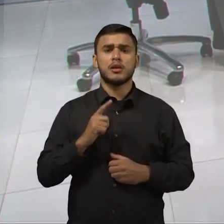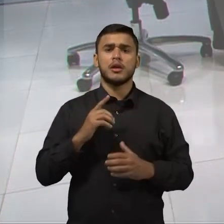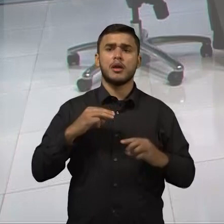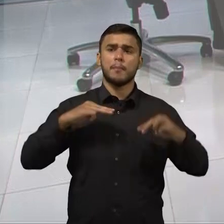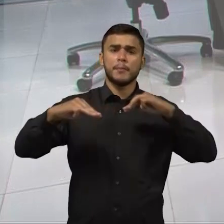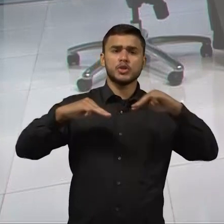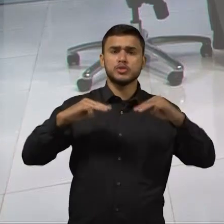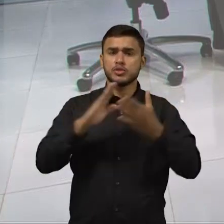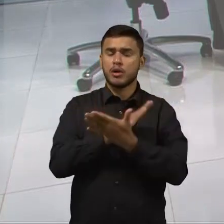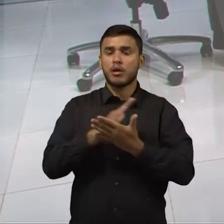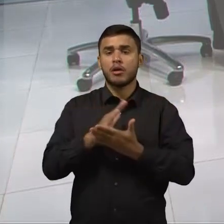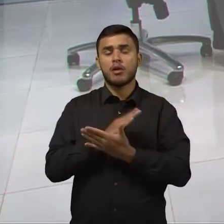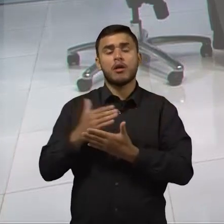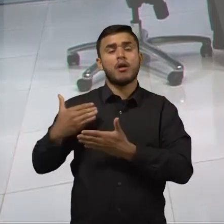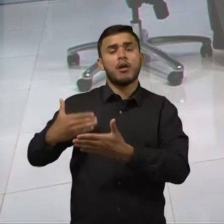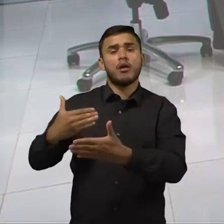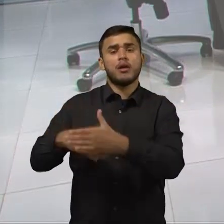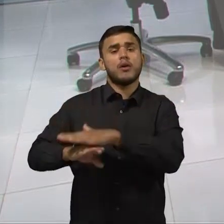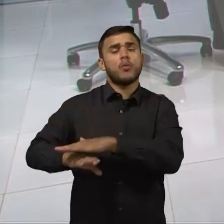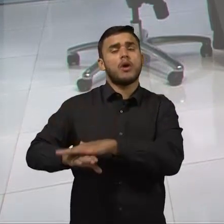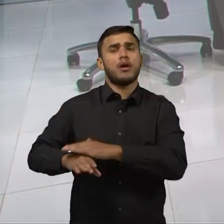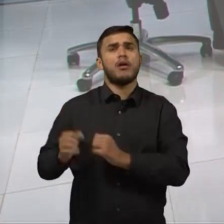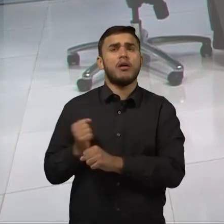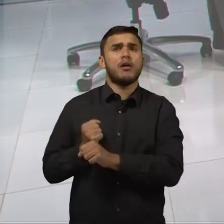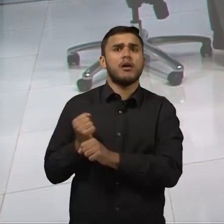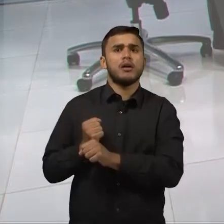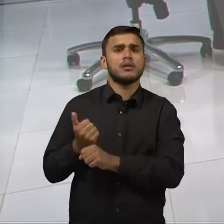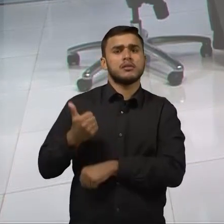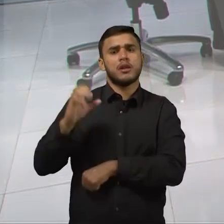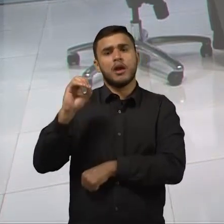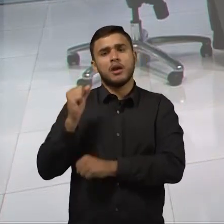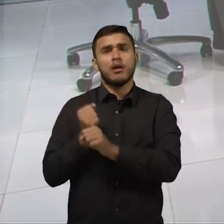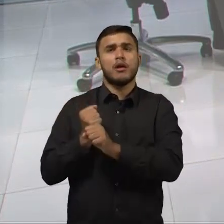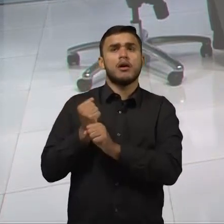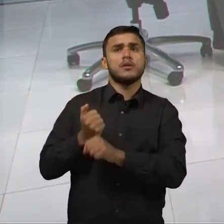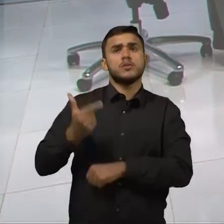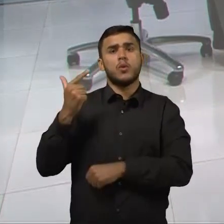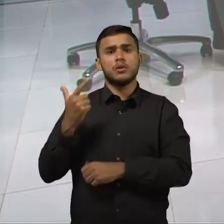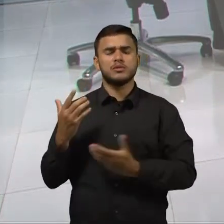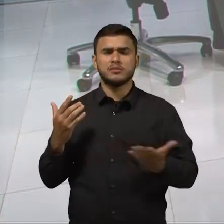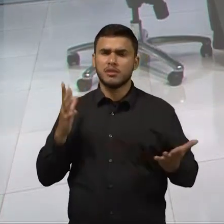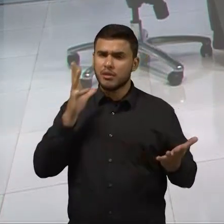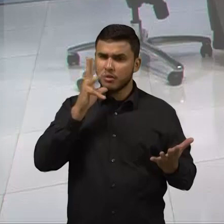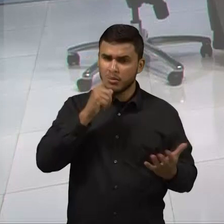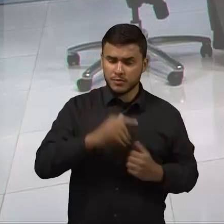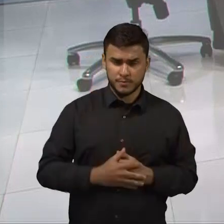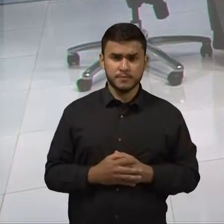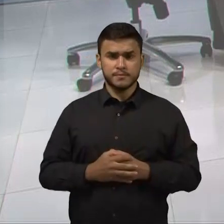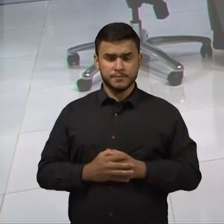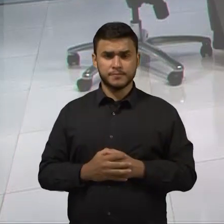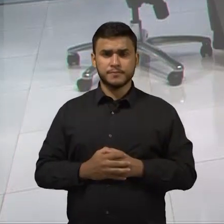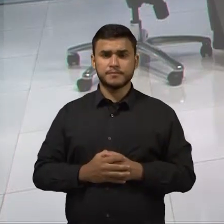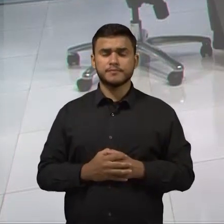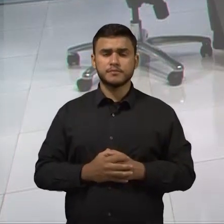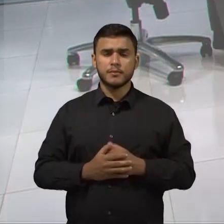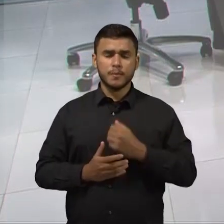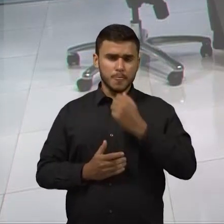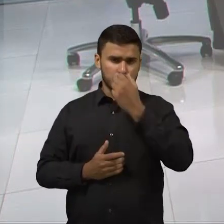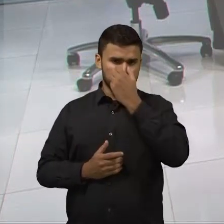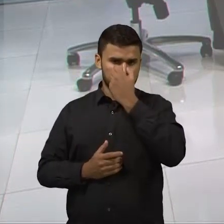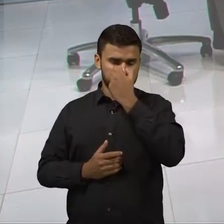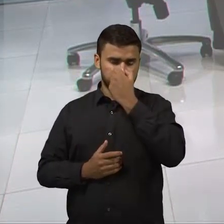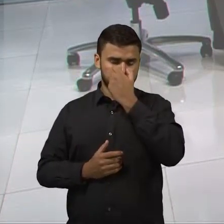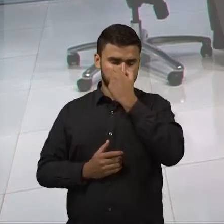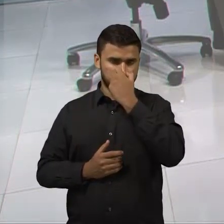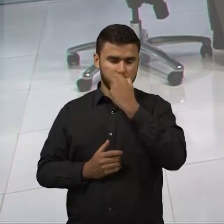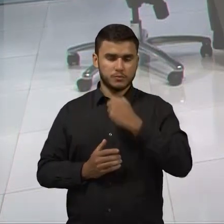processo engavetado. Então, aí o problema é de outra ordem. Qual é a sua percepção sobre isso? Porque me parece um argumento, além de extremamente